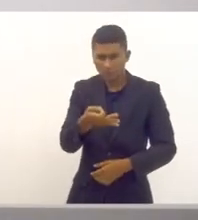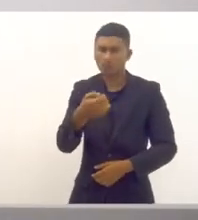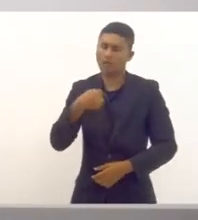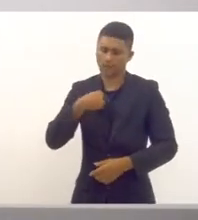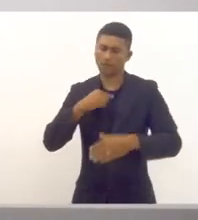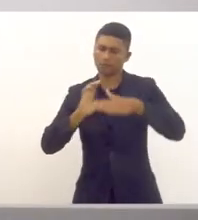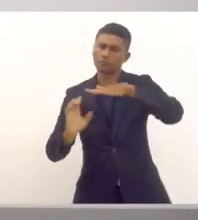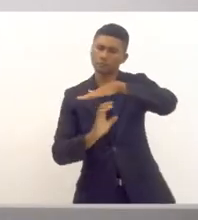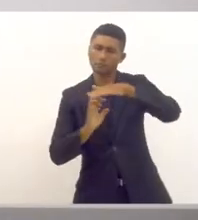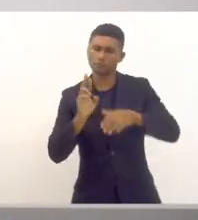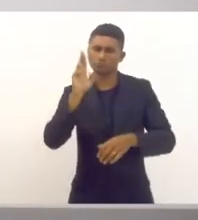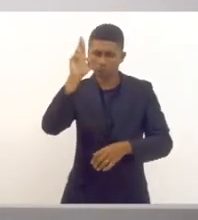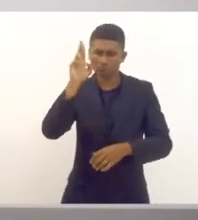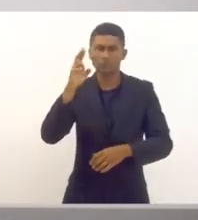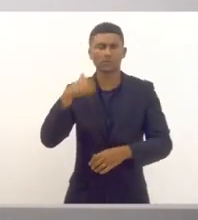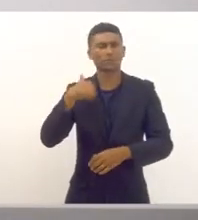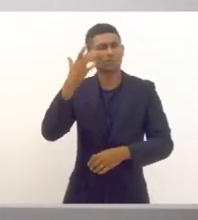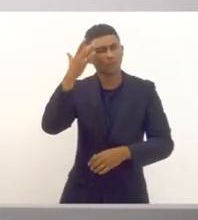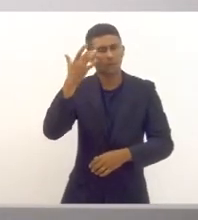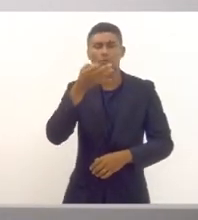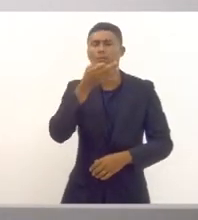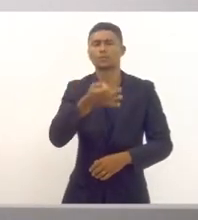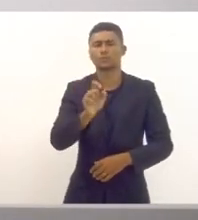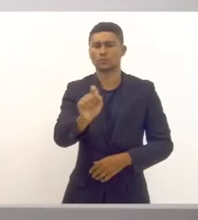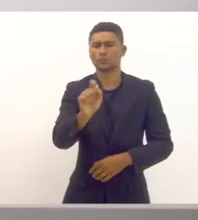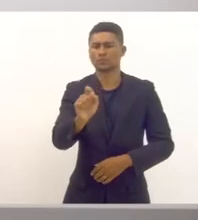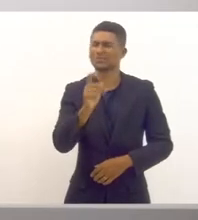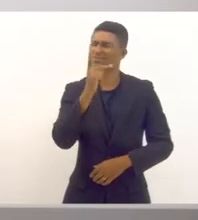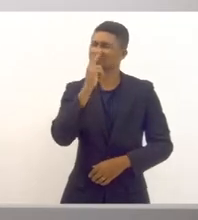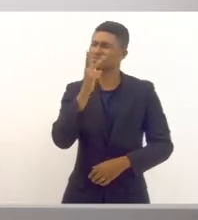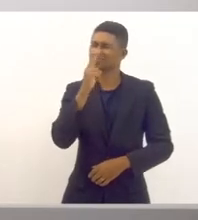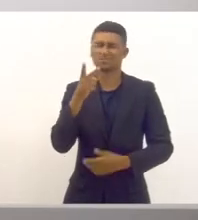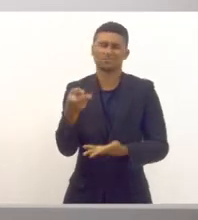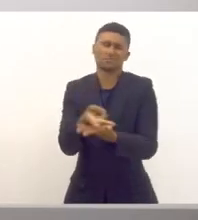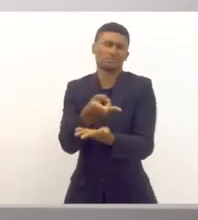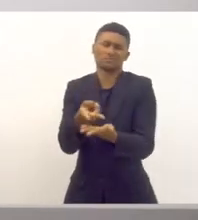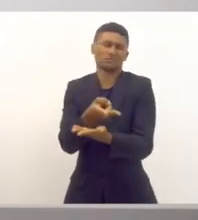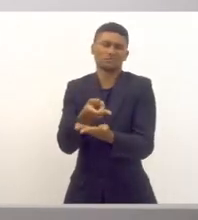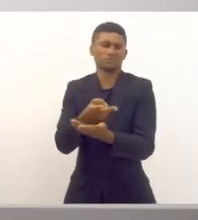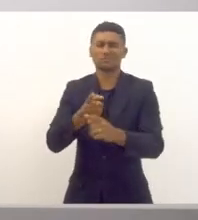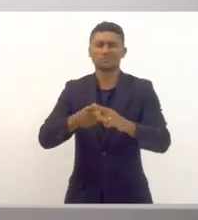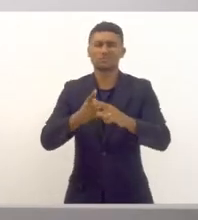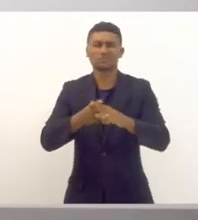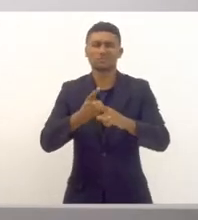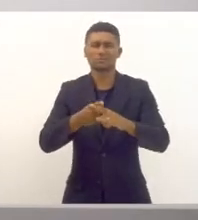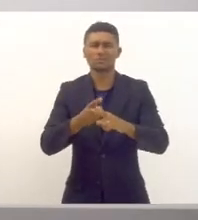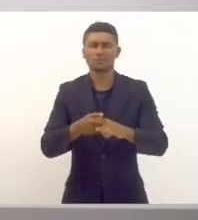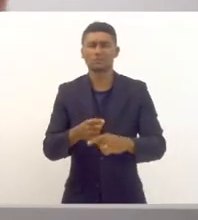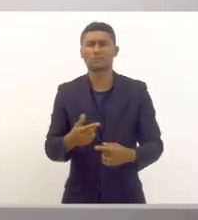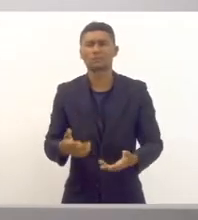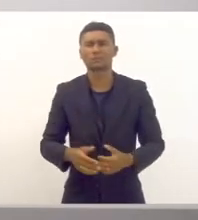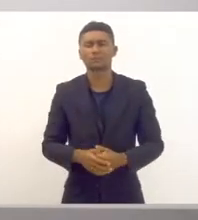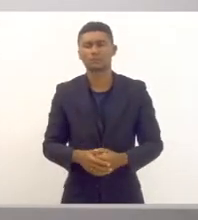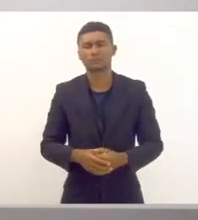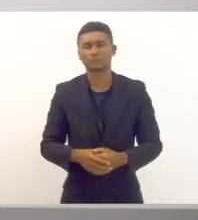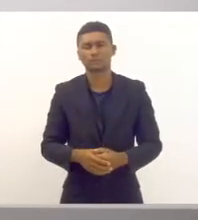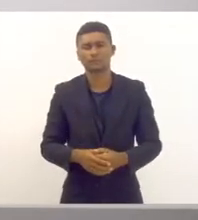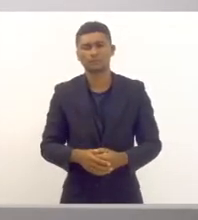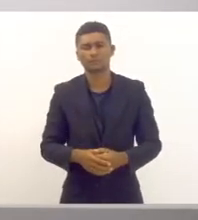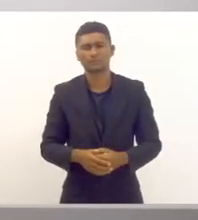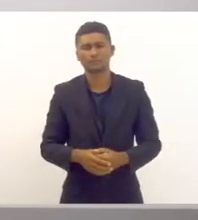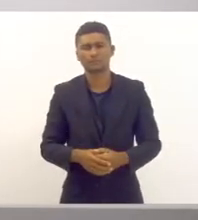administrador, é, digamos assim, um tiro no pé. Porque se, por um lado, deixa